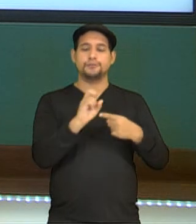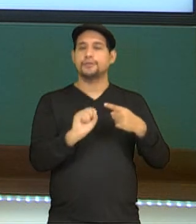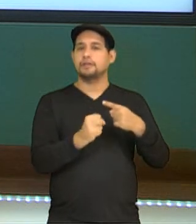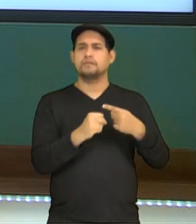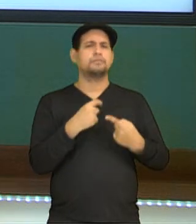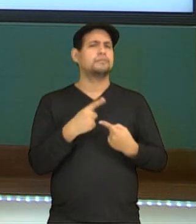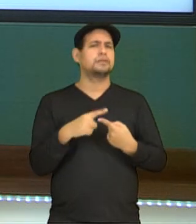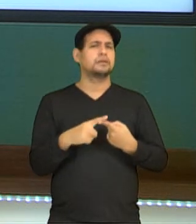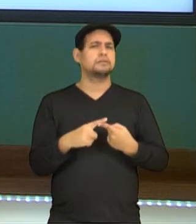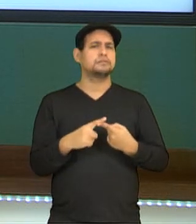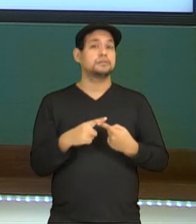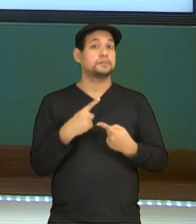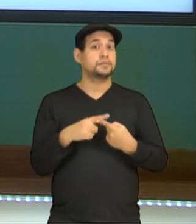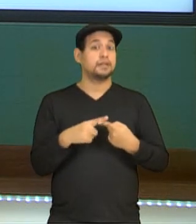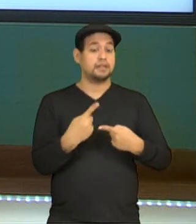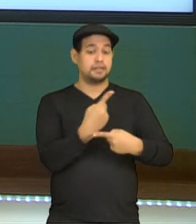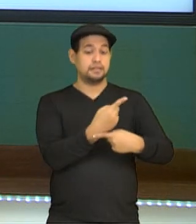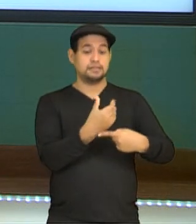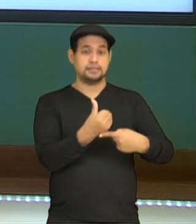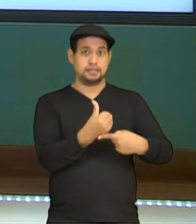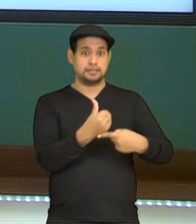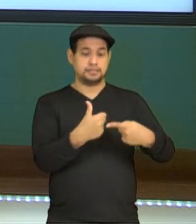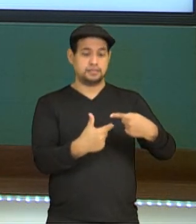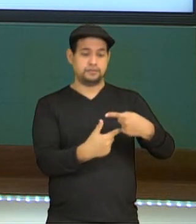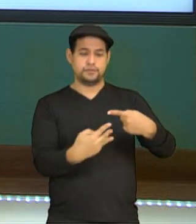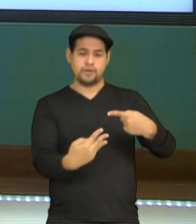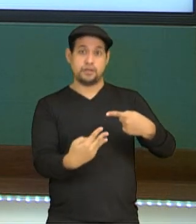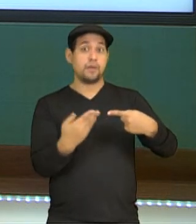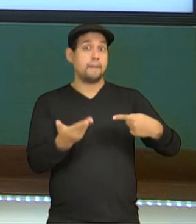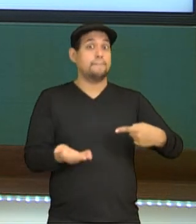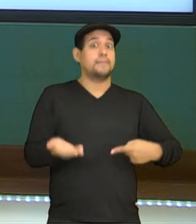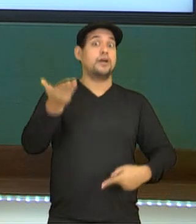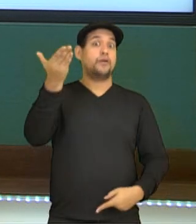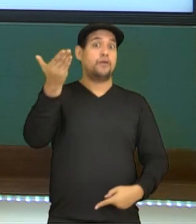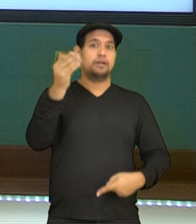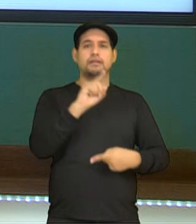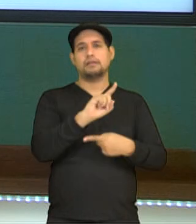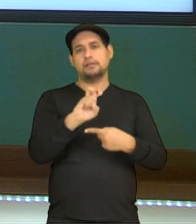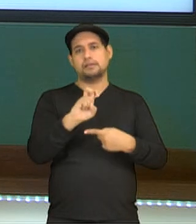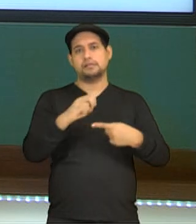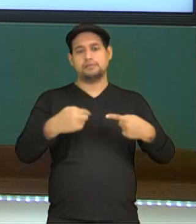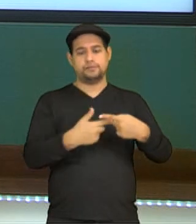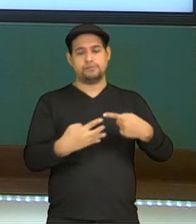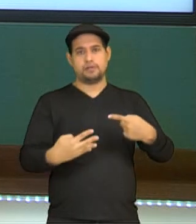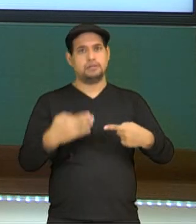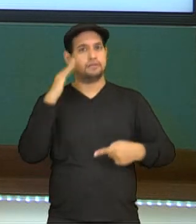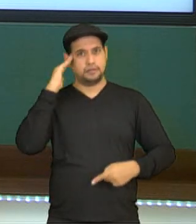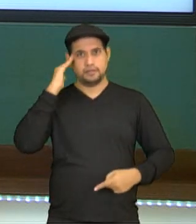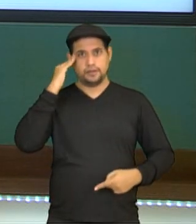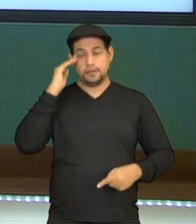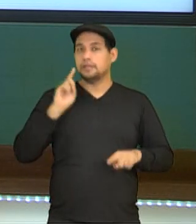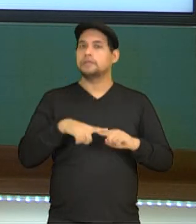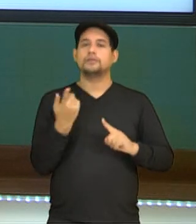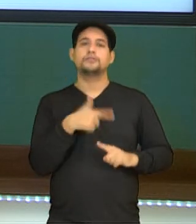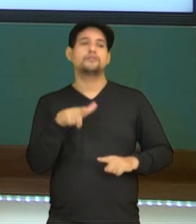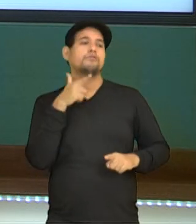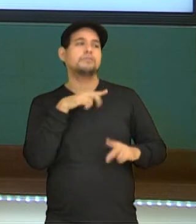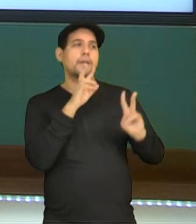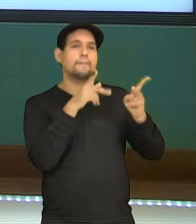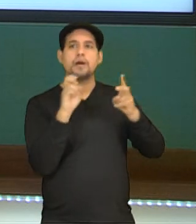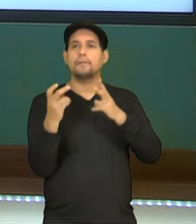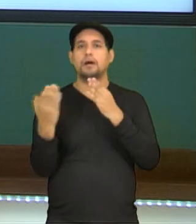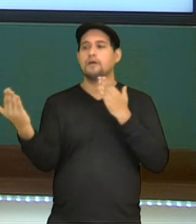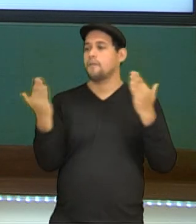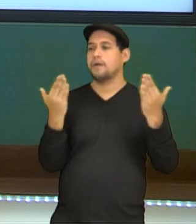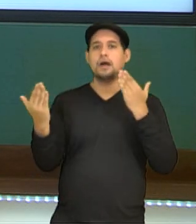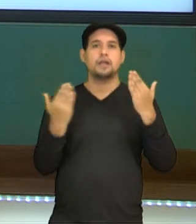quê? Porque 16 sobre 24 é maior do que 15 sobre 24, tá? Então a gente consegue observar